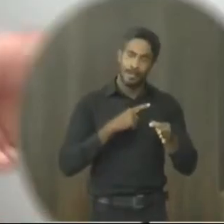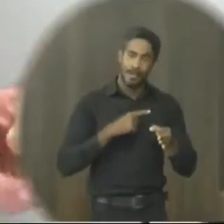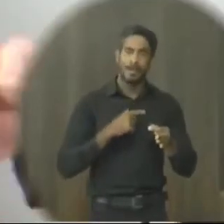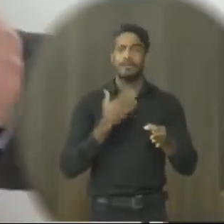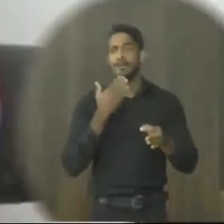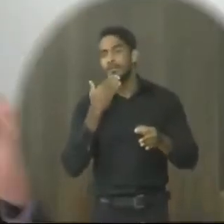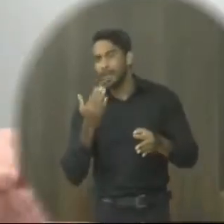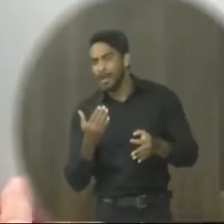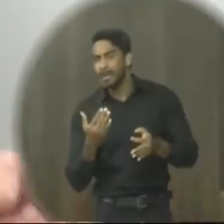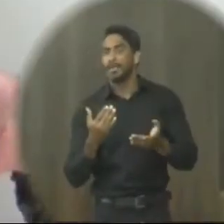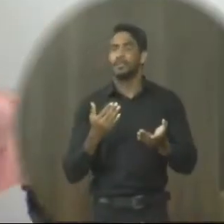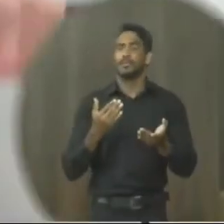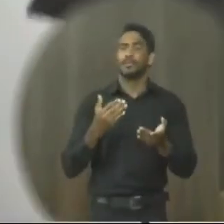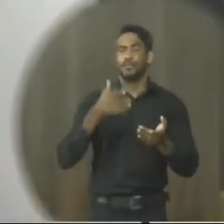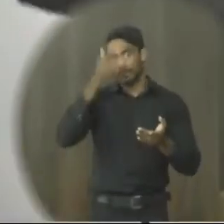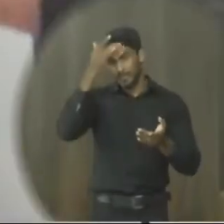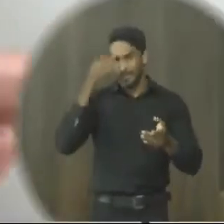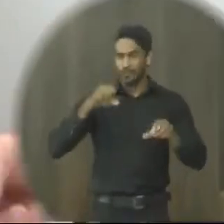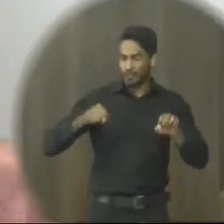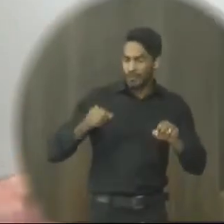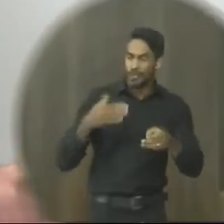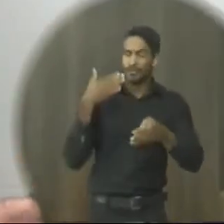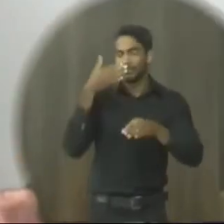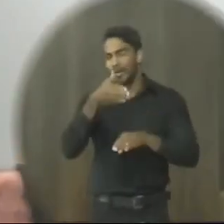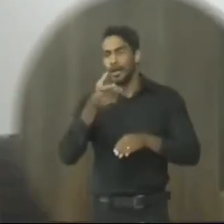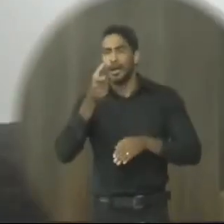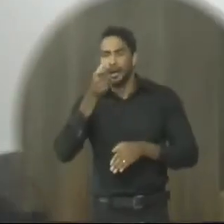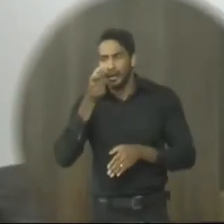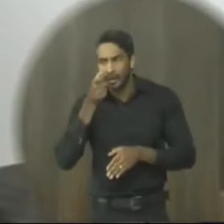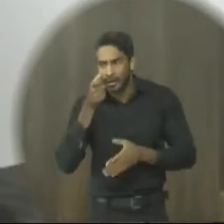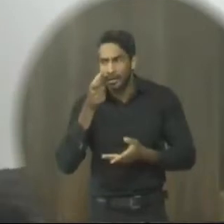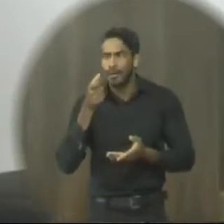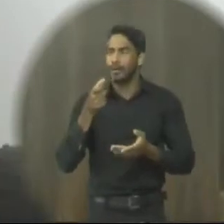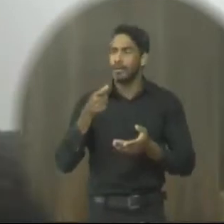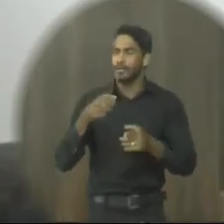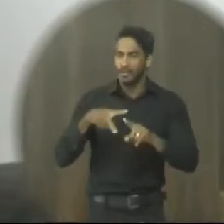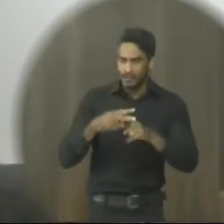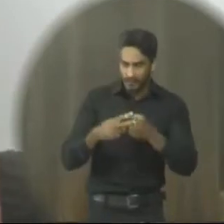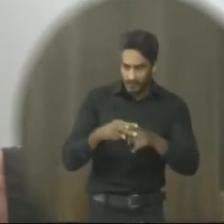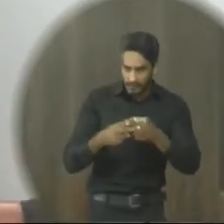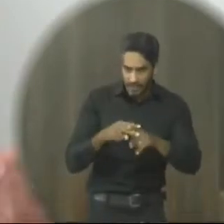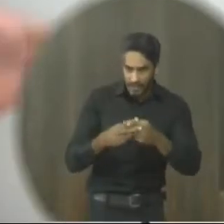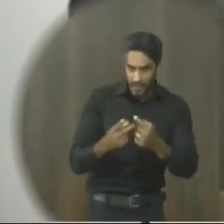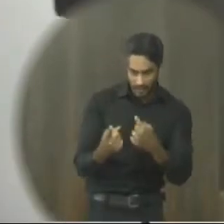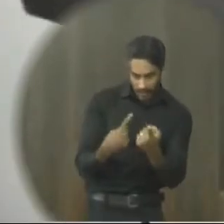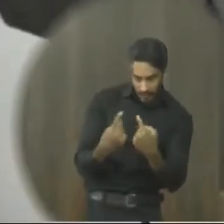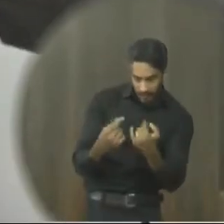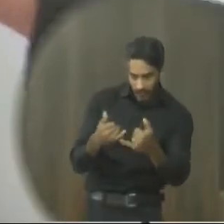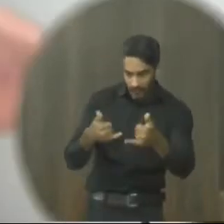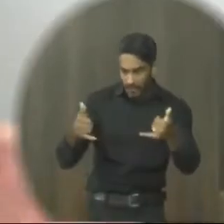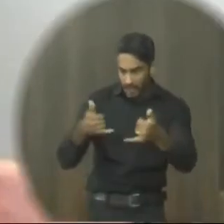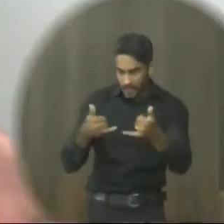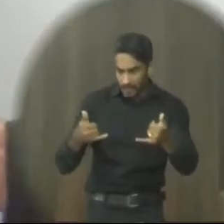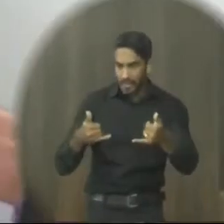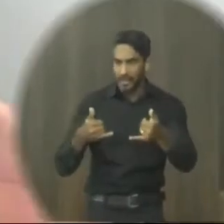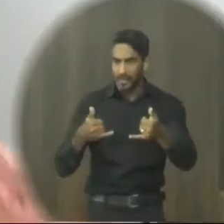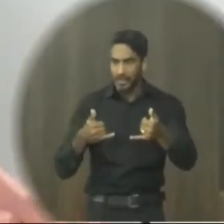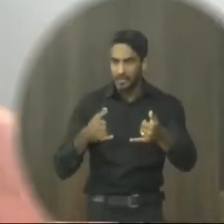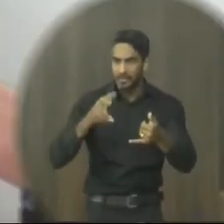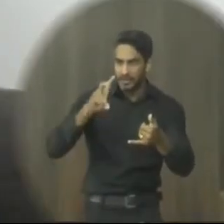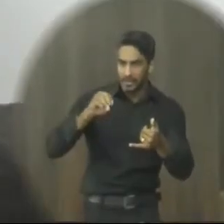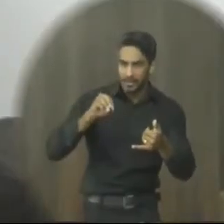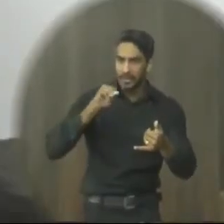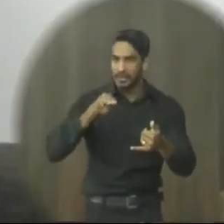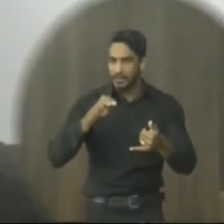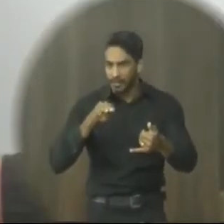mano. Pega um celular com a moto, vai lá, olha. E não estiver fazendo aqui a rede elétrica, vamos fazer um trechinho de 50 metros